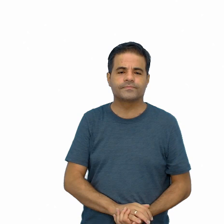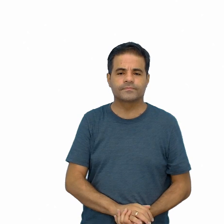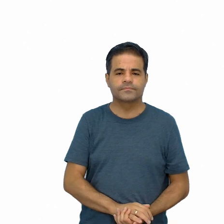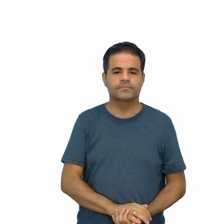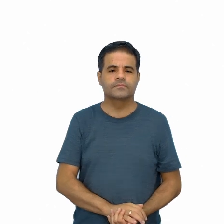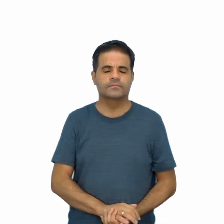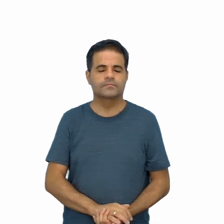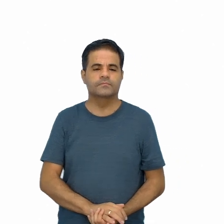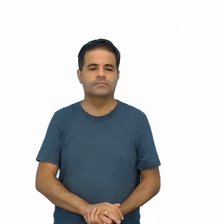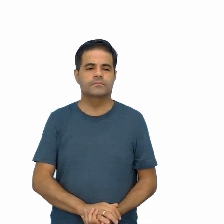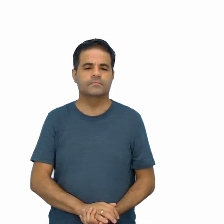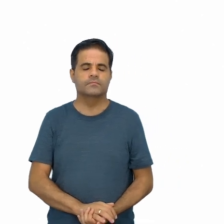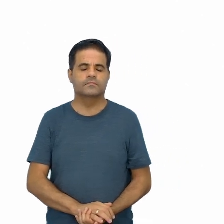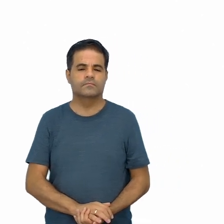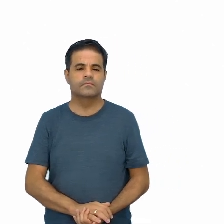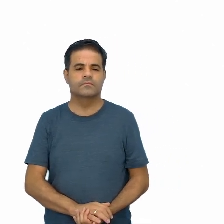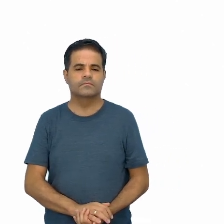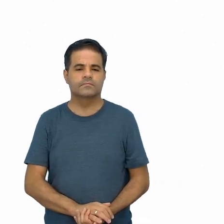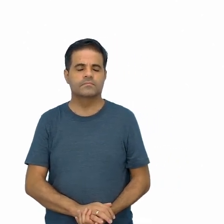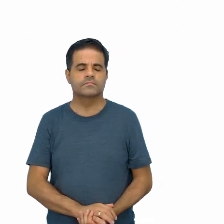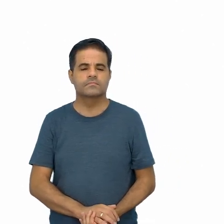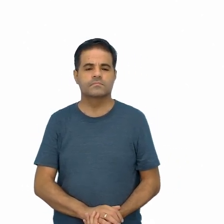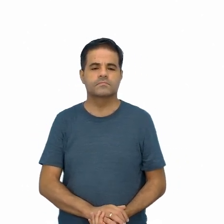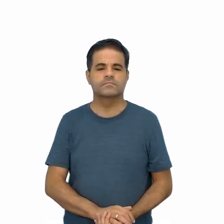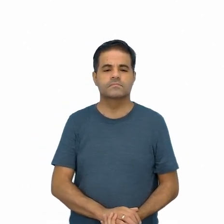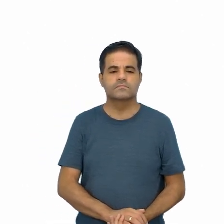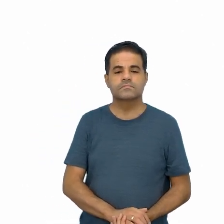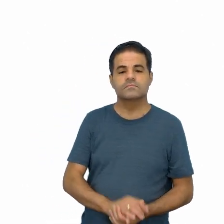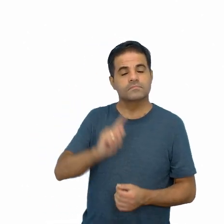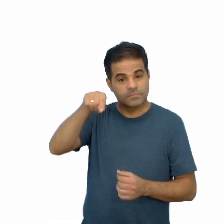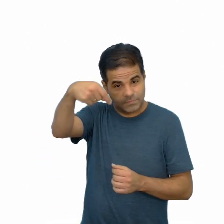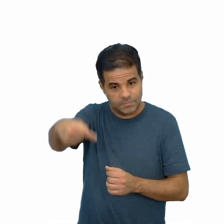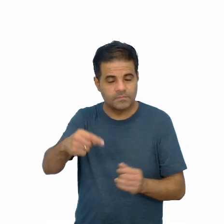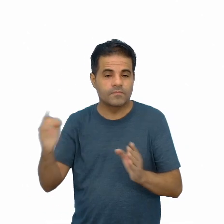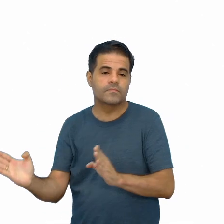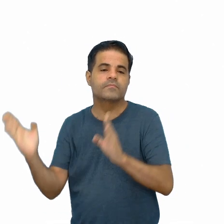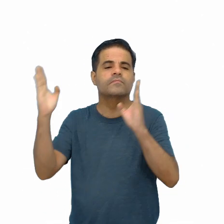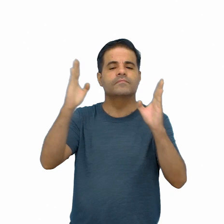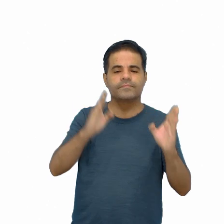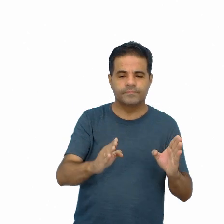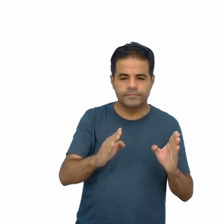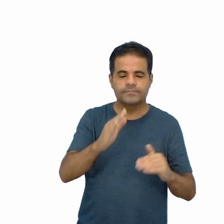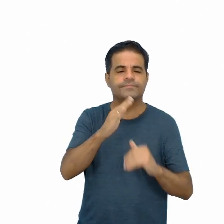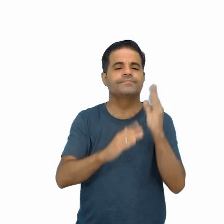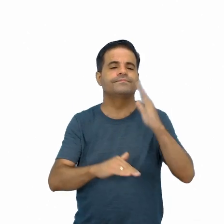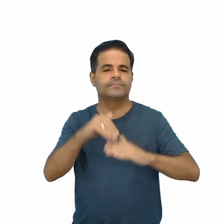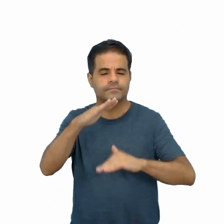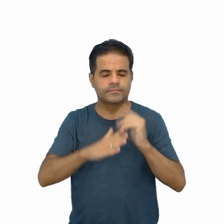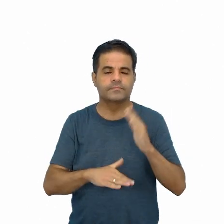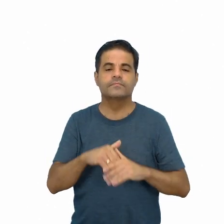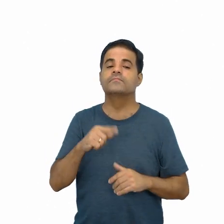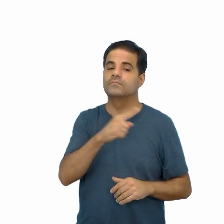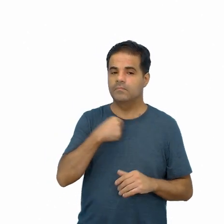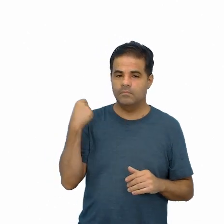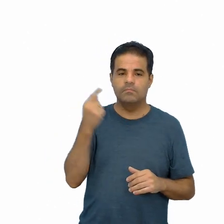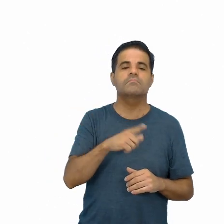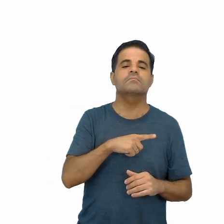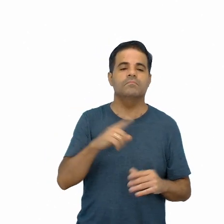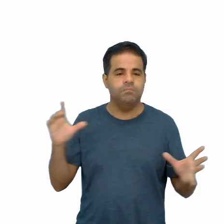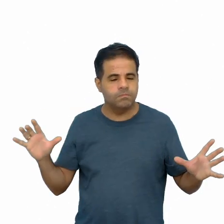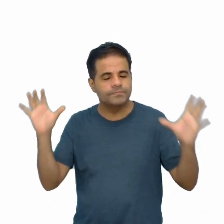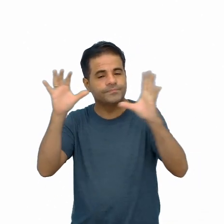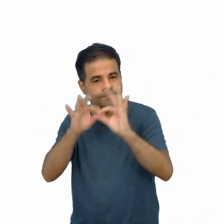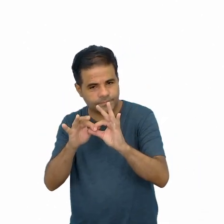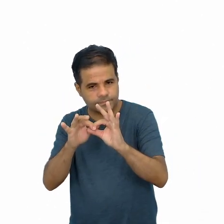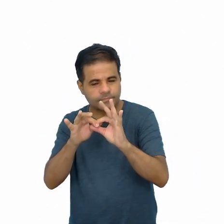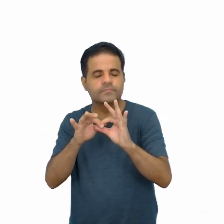fazendo um favor. E o próximo também, né, essas habilidades, né, que nós elencamos